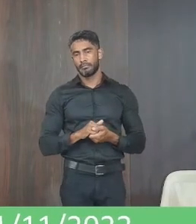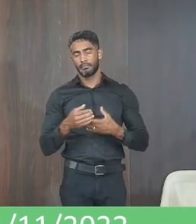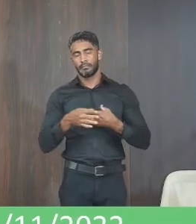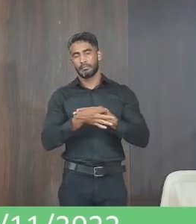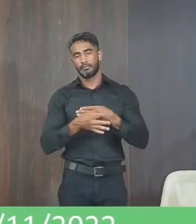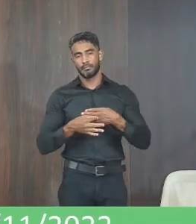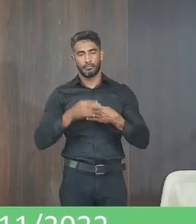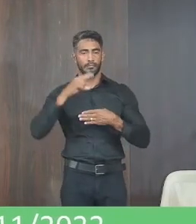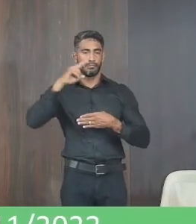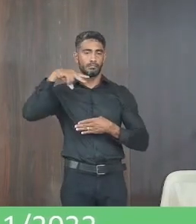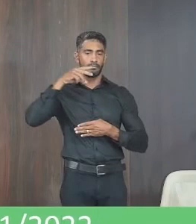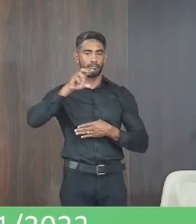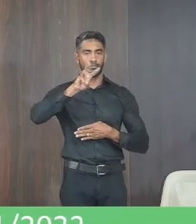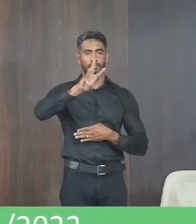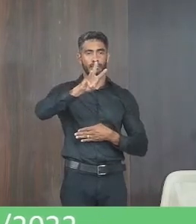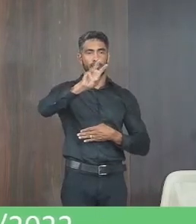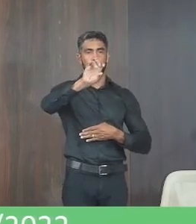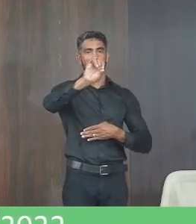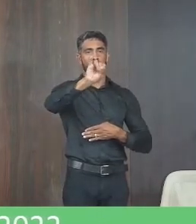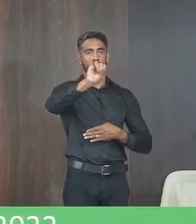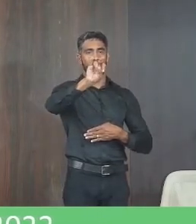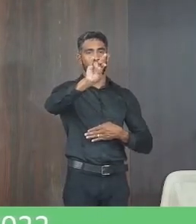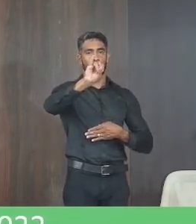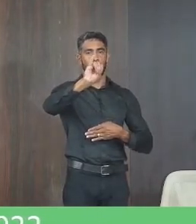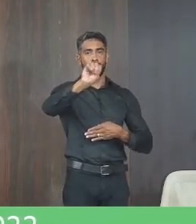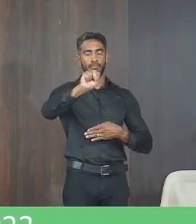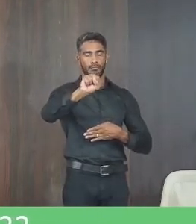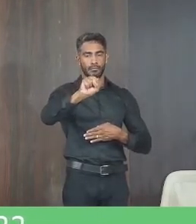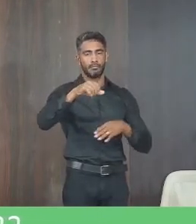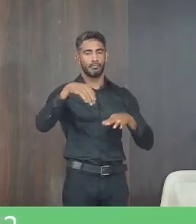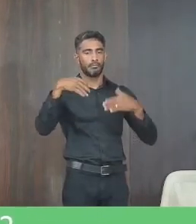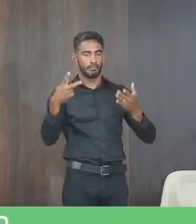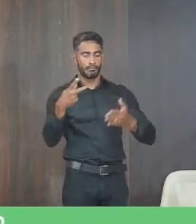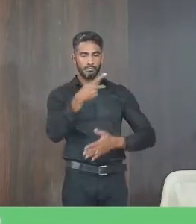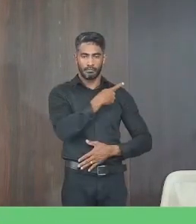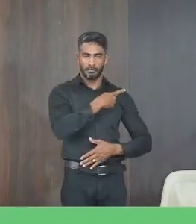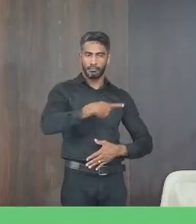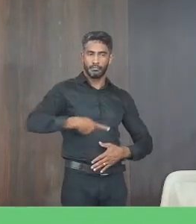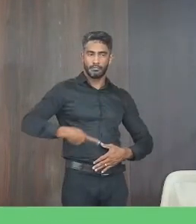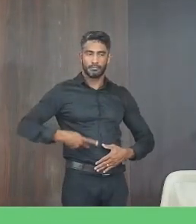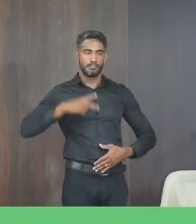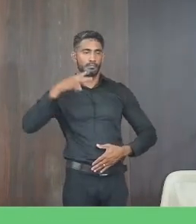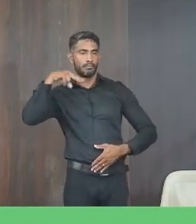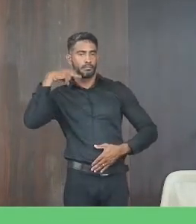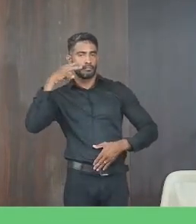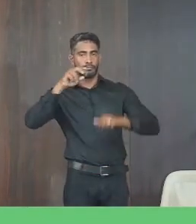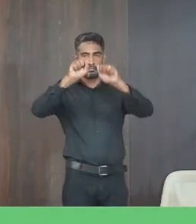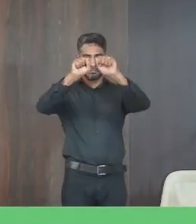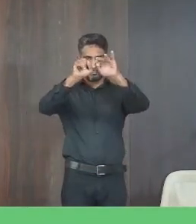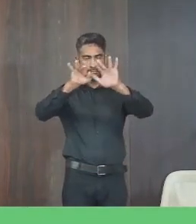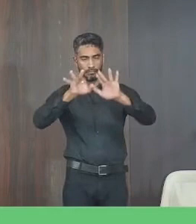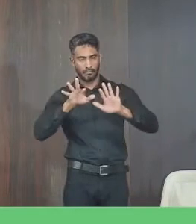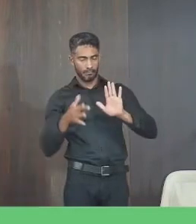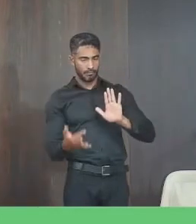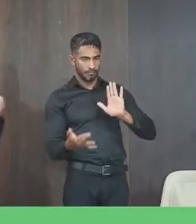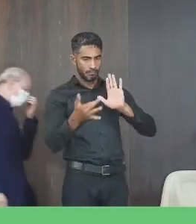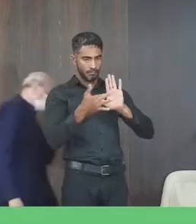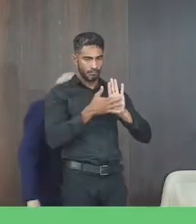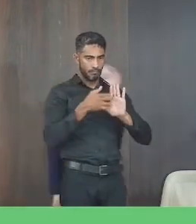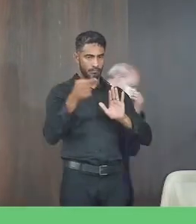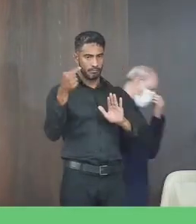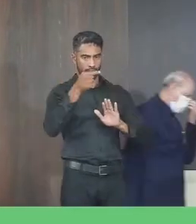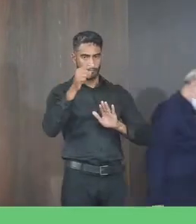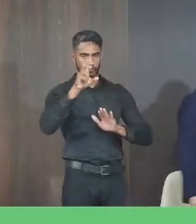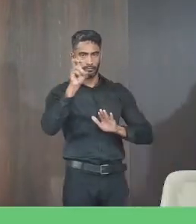autoria o vereador o Iris Carlos Lopes excelentíssimo senhor presidente o vereador que subscreve vem na forma regimental com base no